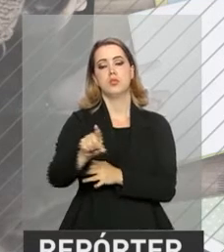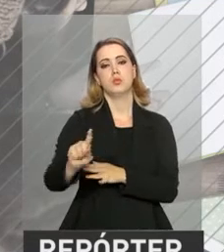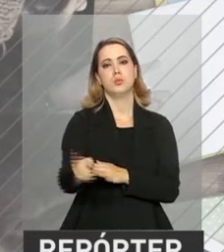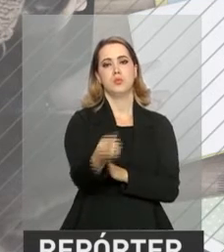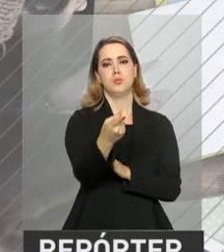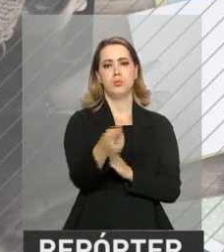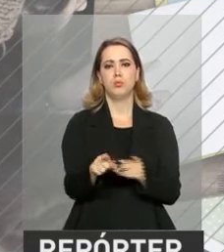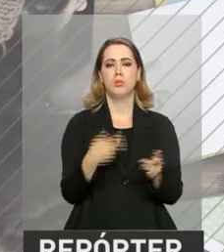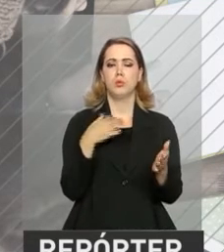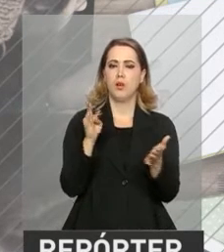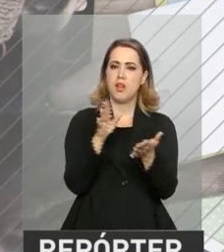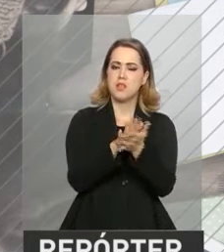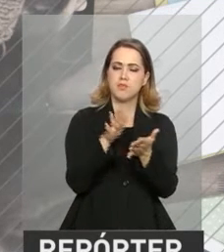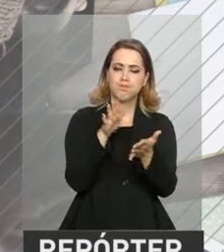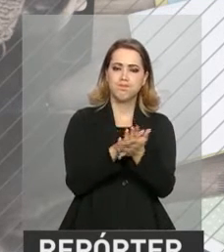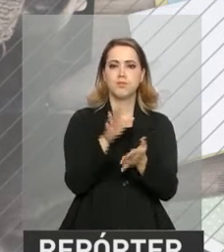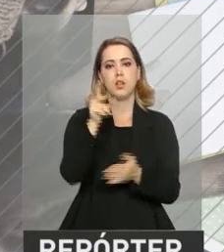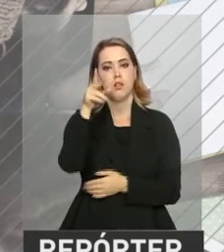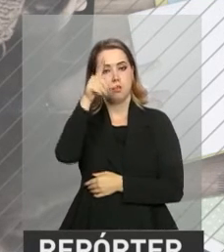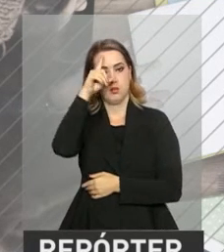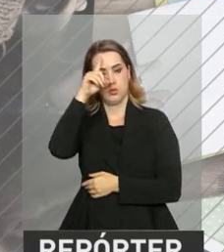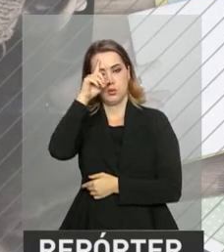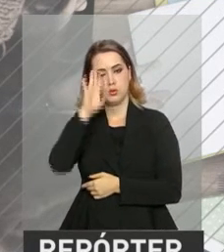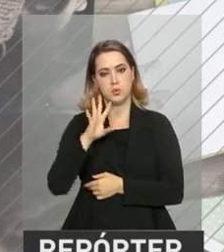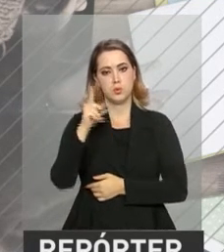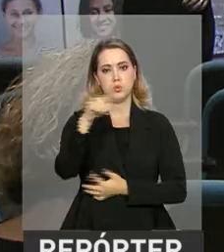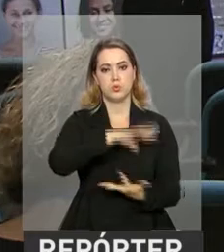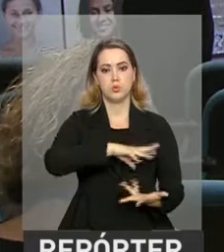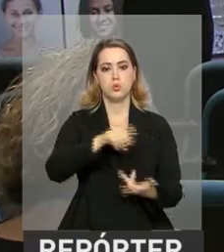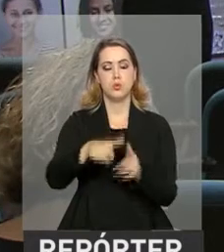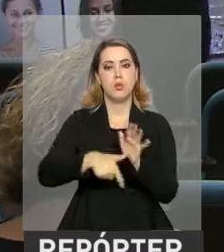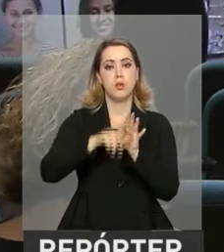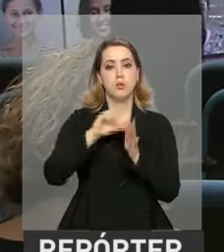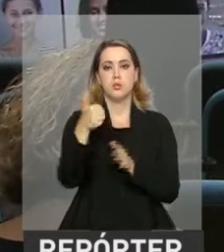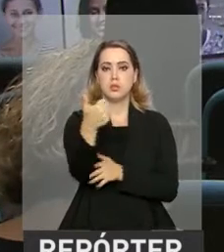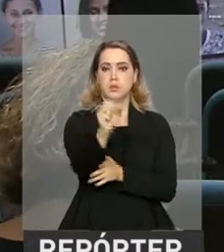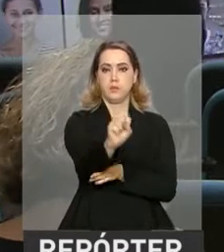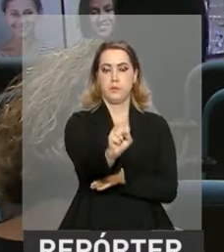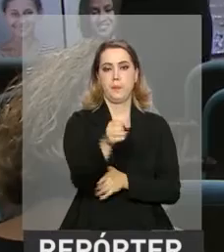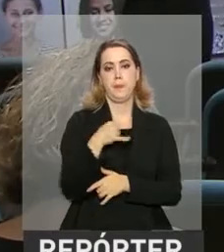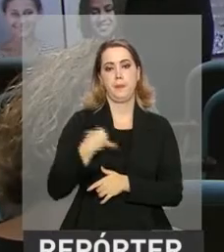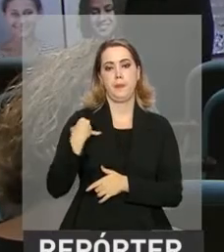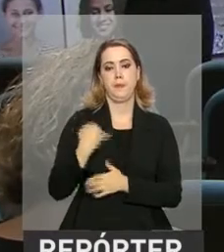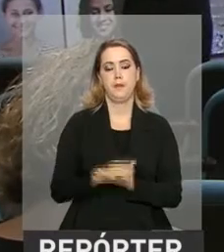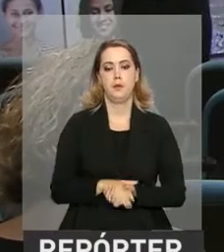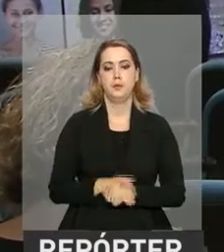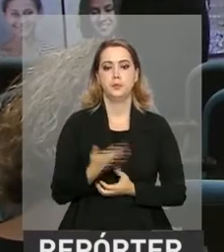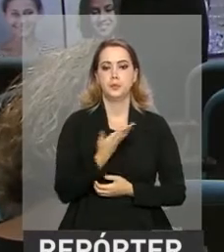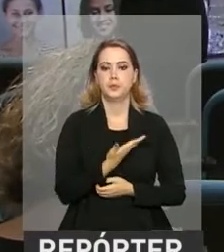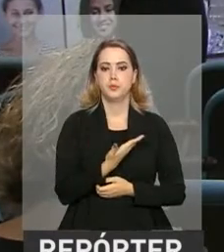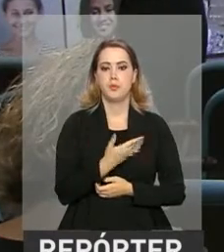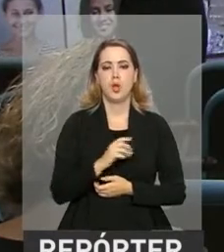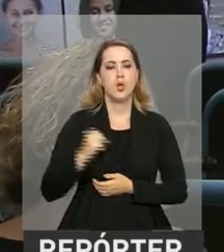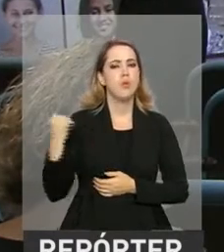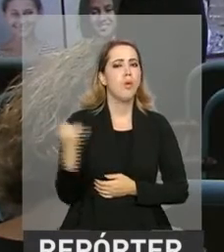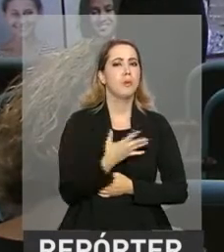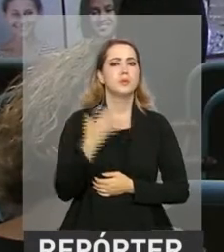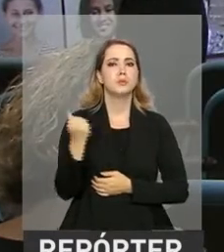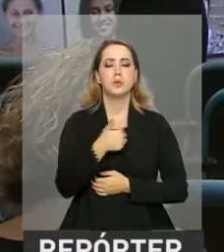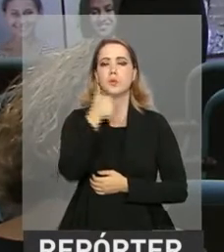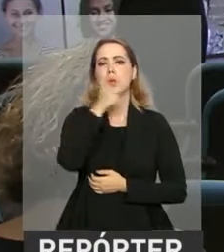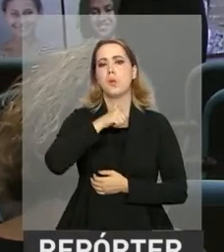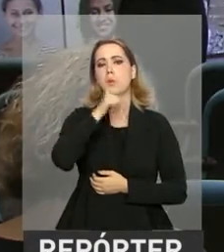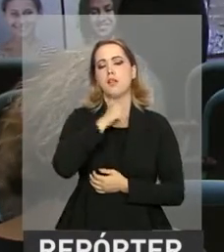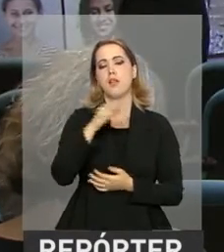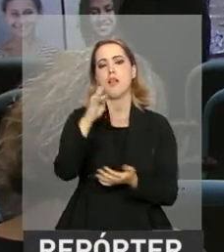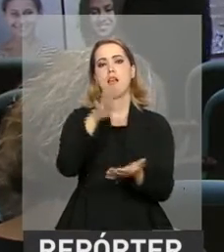casam diariamente em todo o mundo antes dos 18 anos de idade muitas meninas no nosso país se casam antes dos 18 anos são cerca